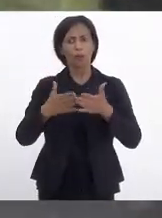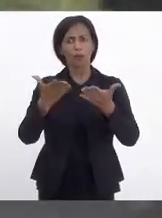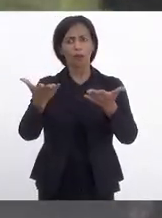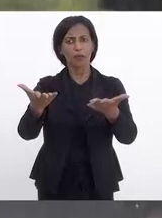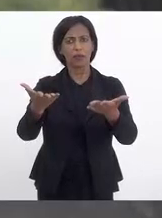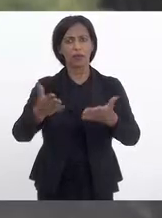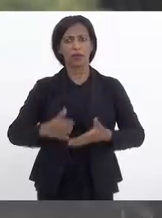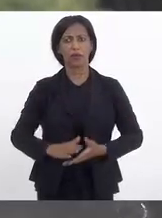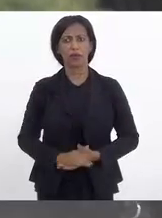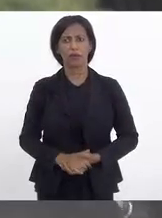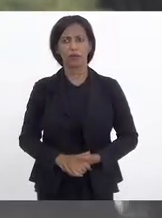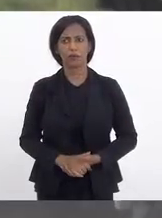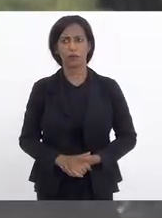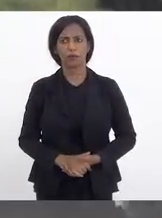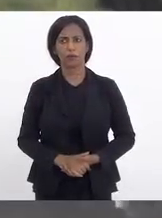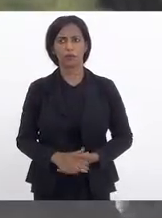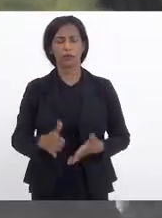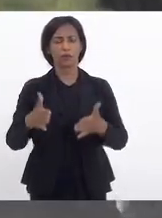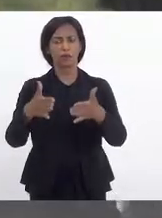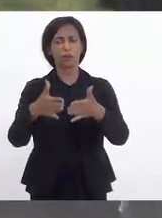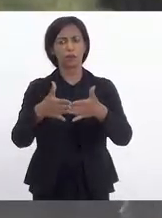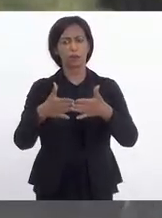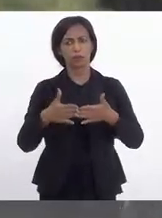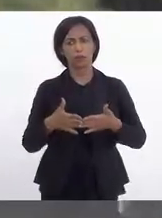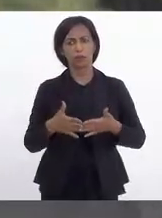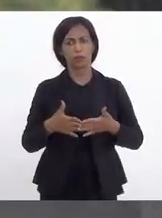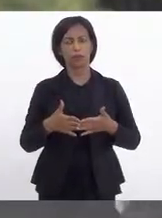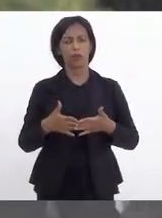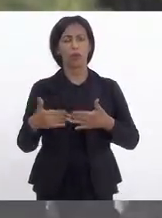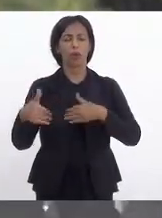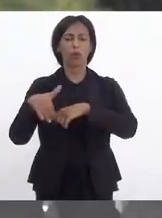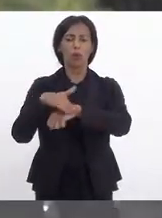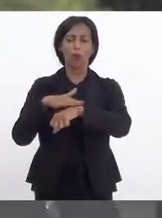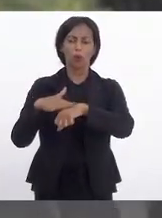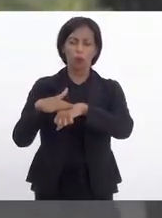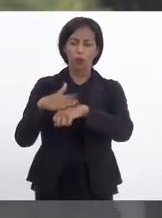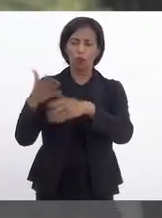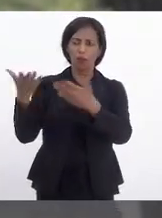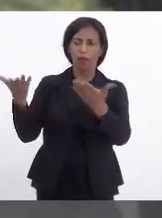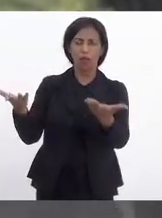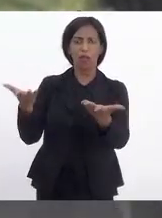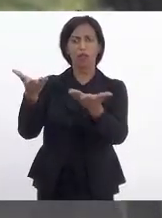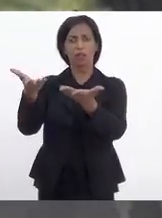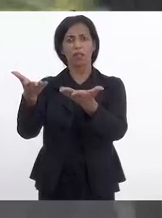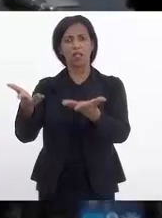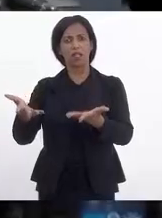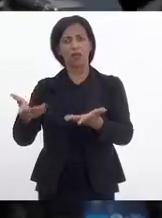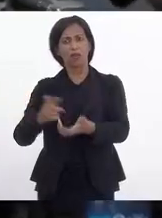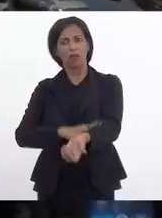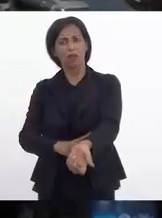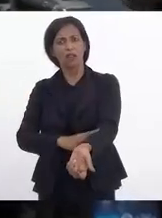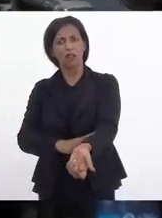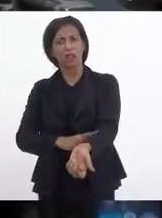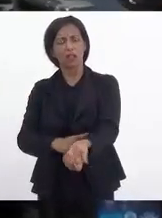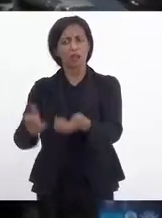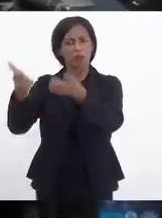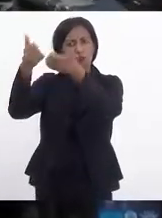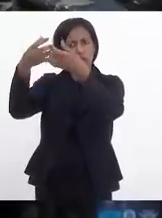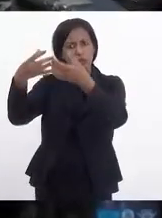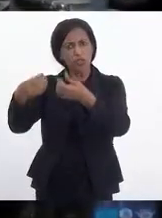favor e por favor conversa em aí com quem esteja saltado